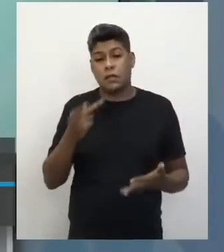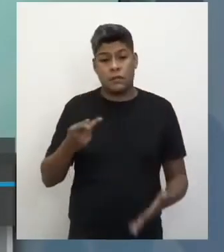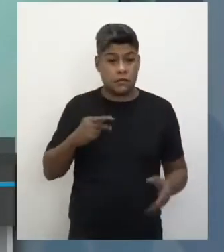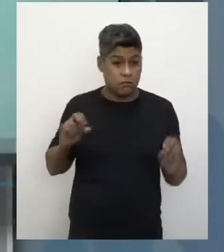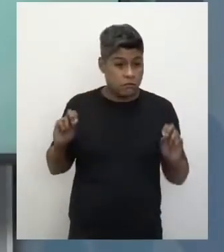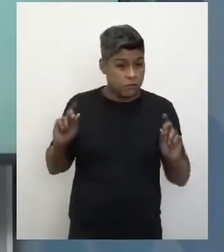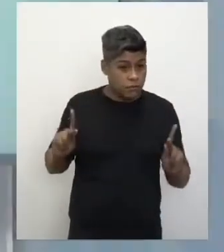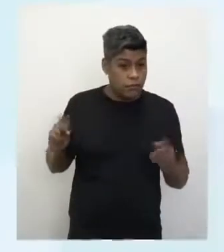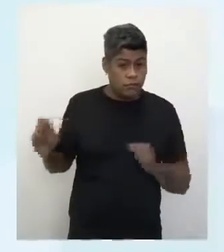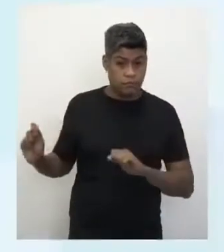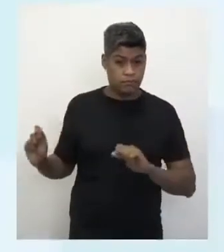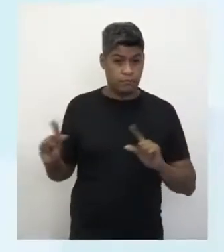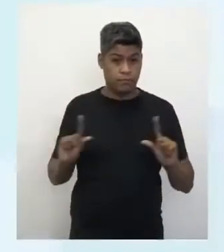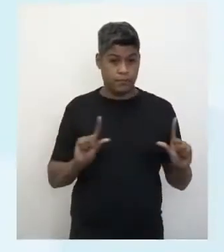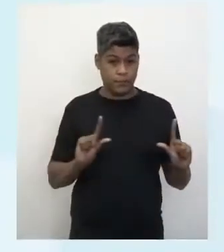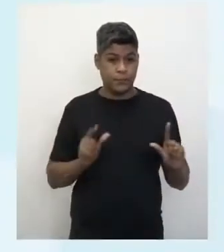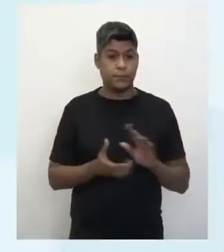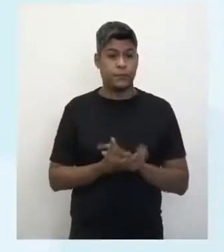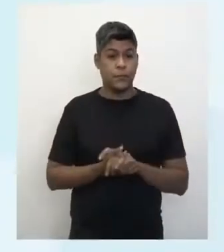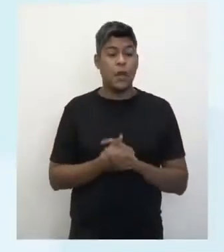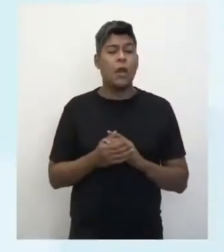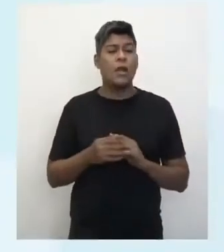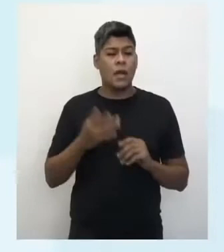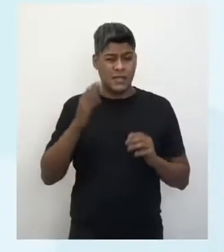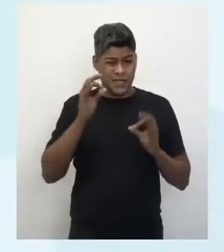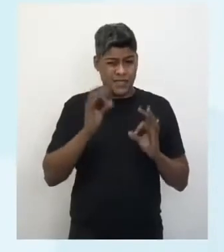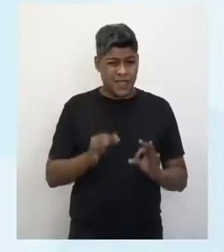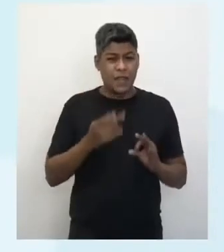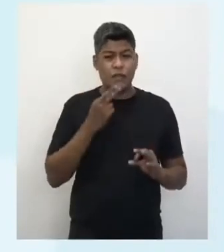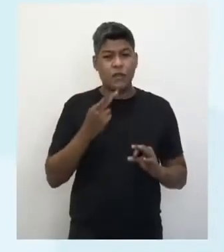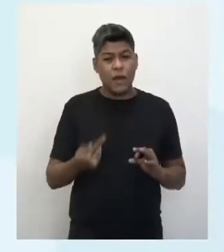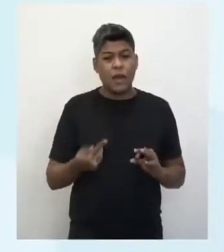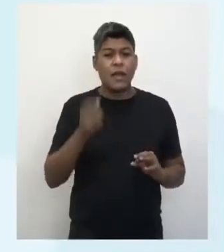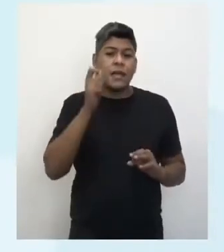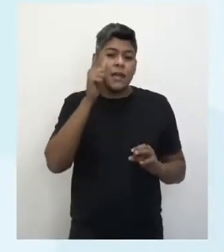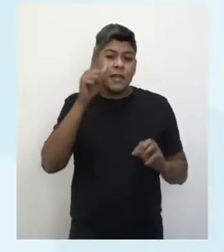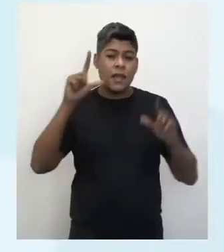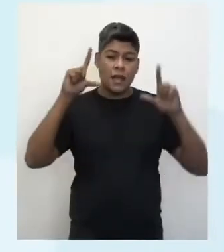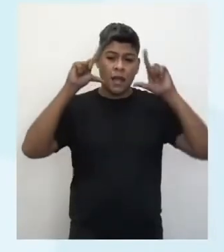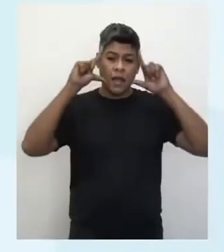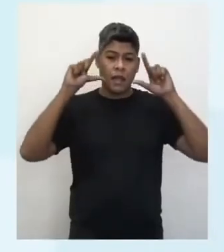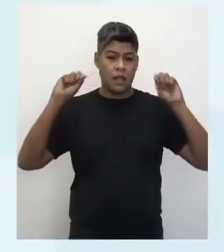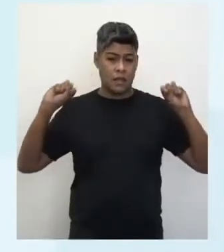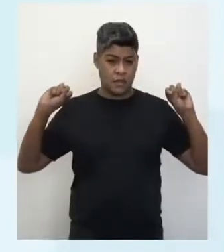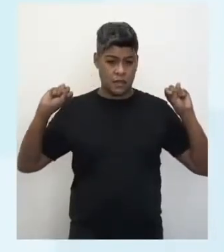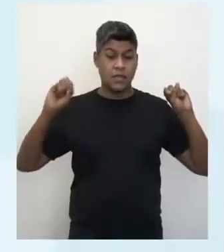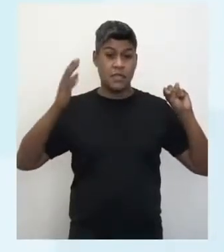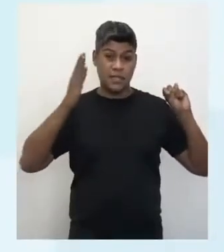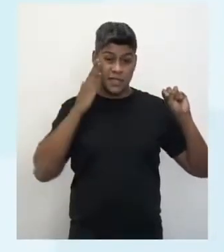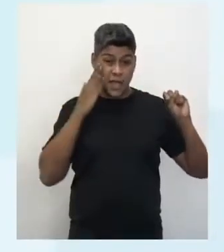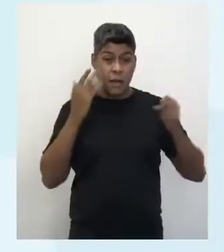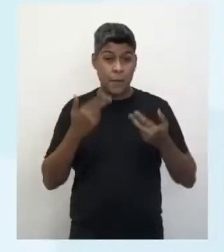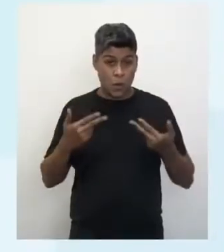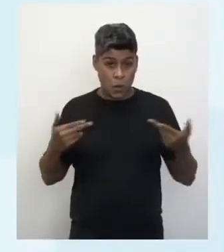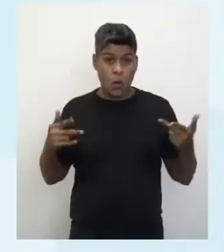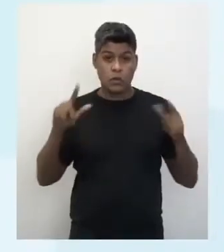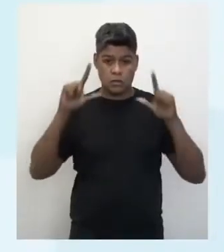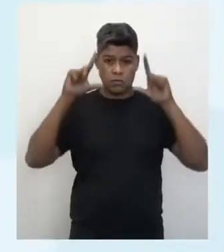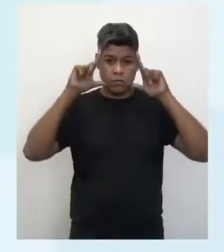bom? Então tá aí, ó. É correto afirmar que, de acordo com as ideias de Lamarck, se você já souber alguma coisa sobre